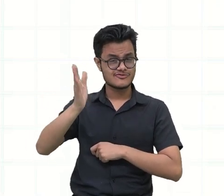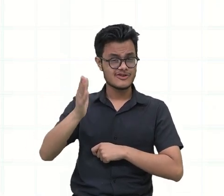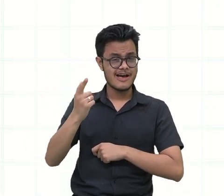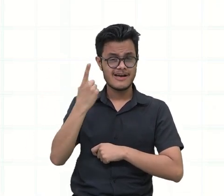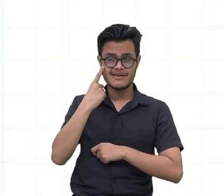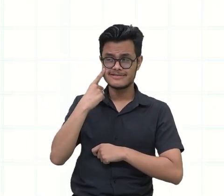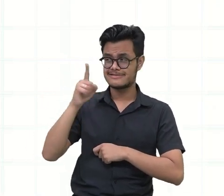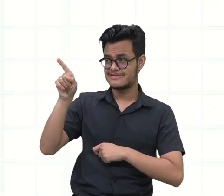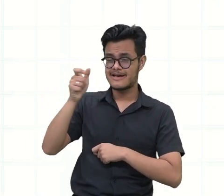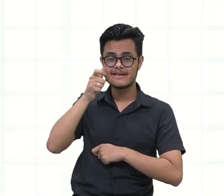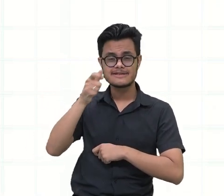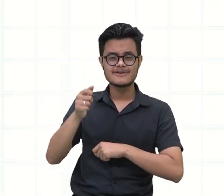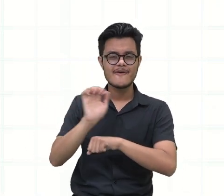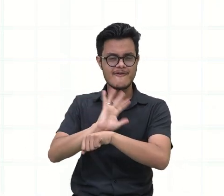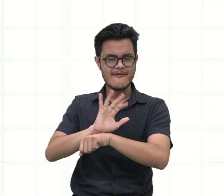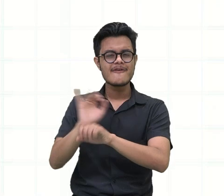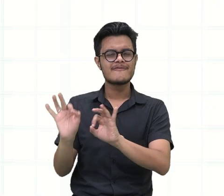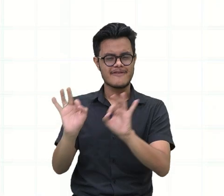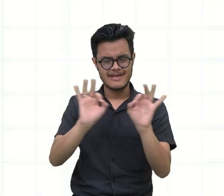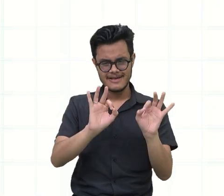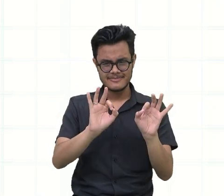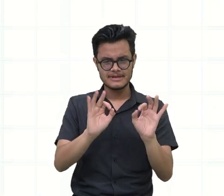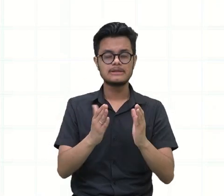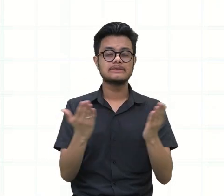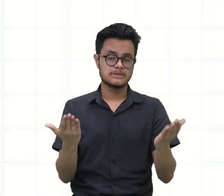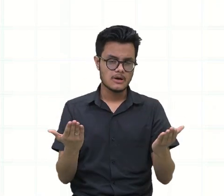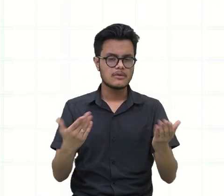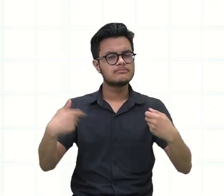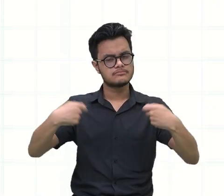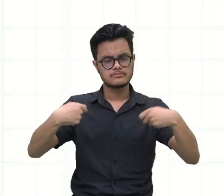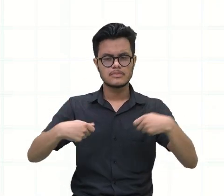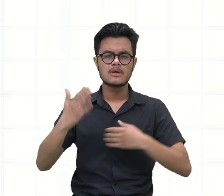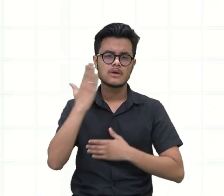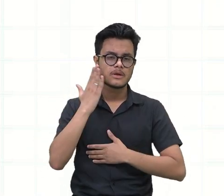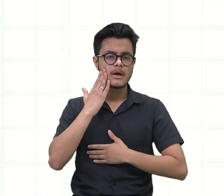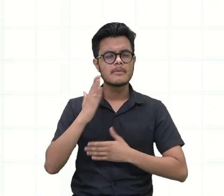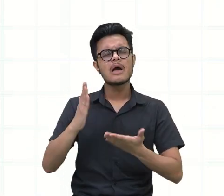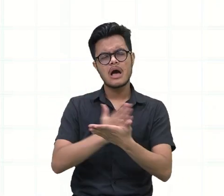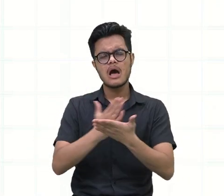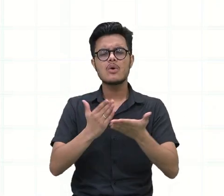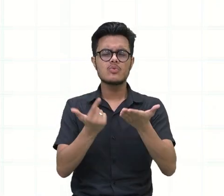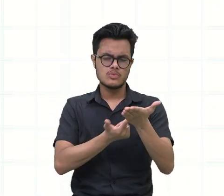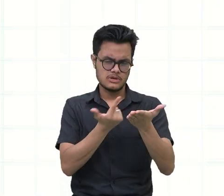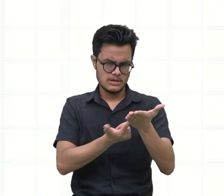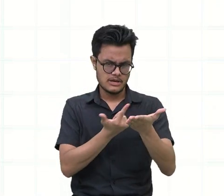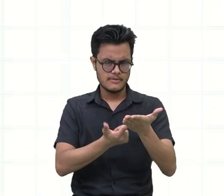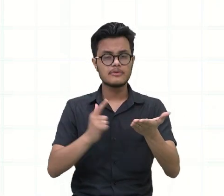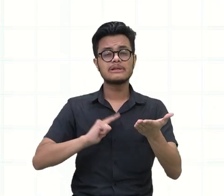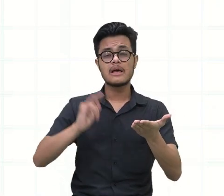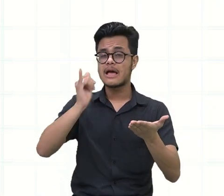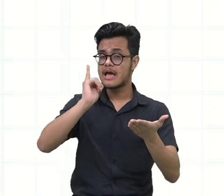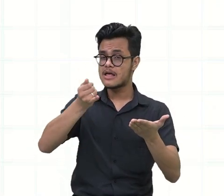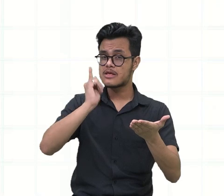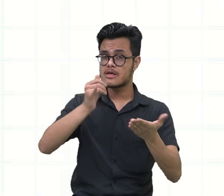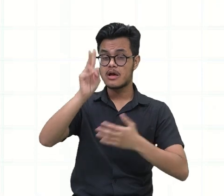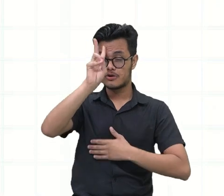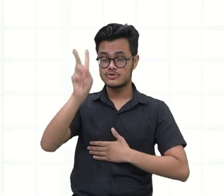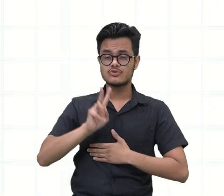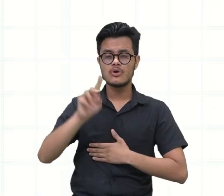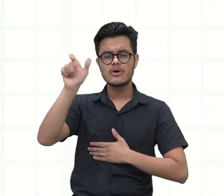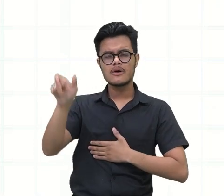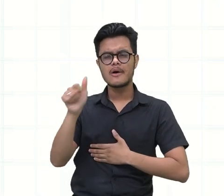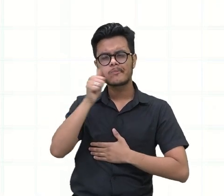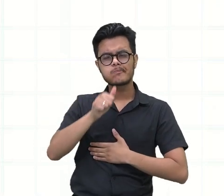né? Que é um filme. E, claro, né? Tem também em livros essa história. Então, aqui nós temos